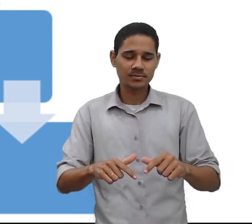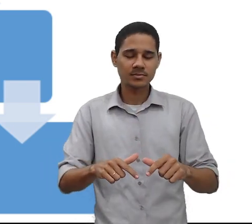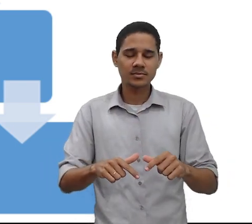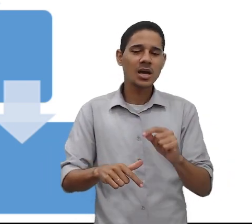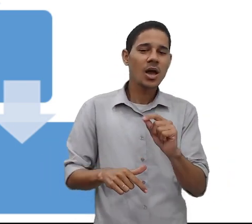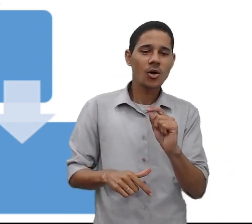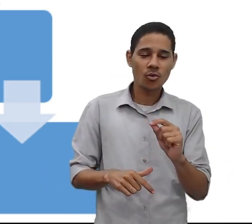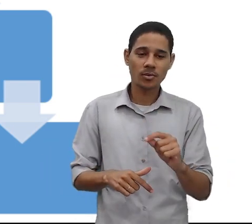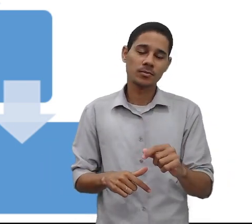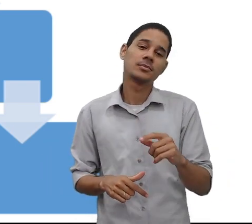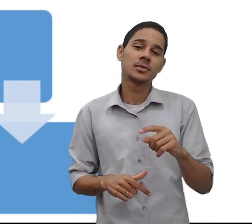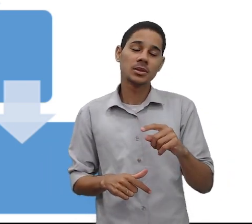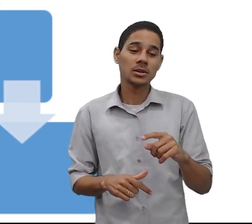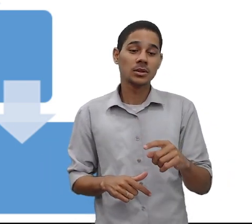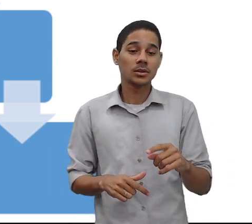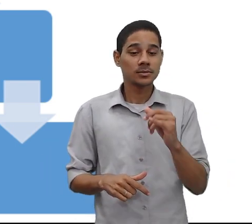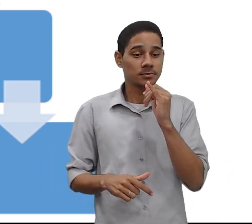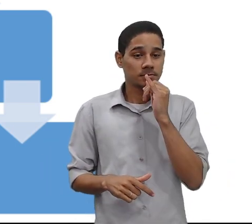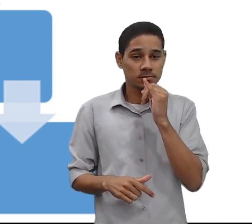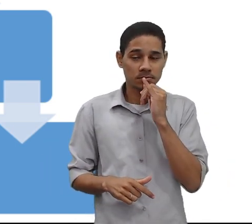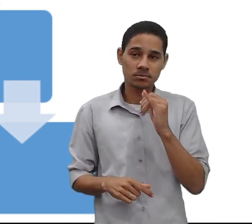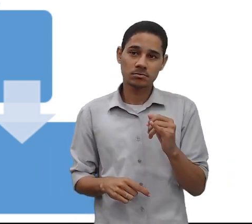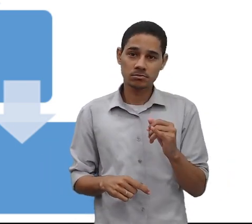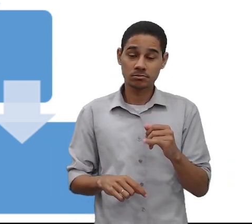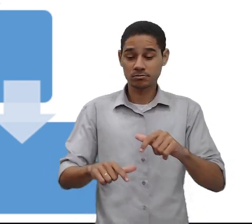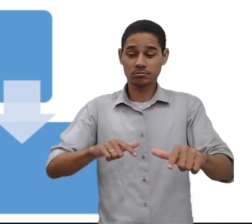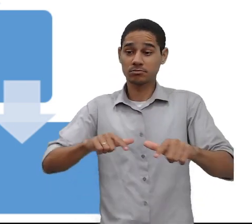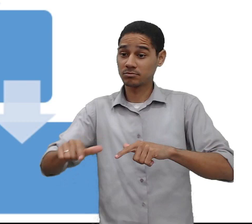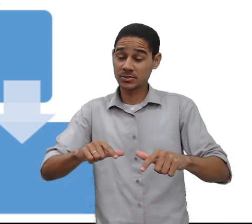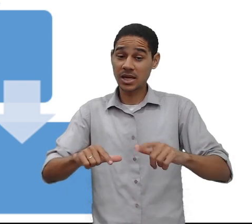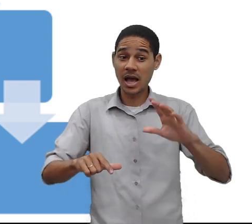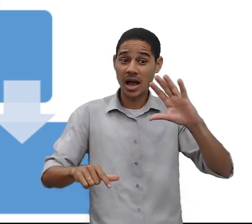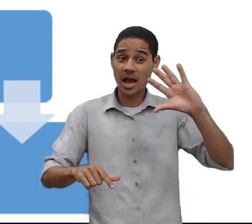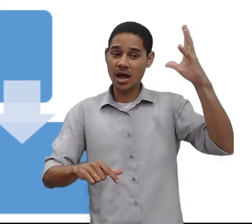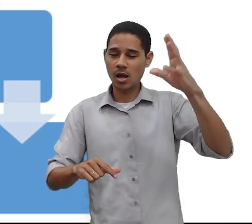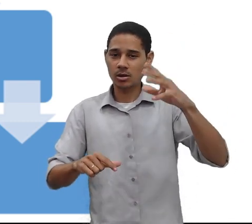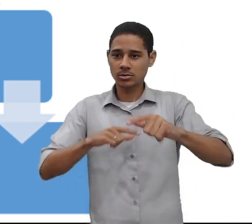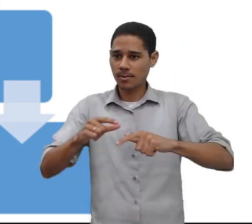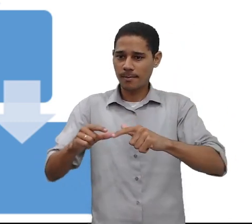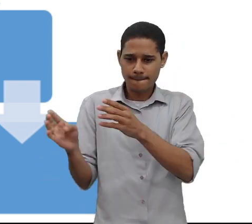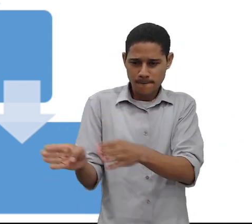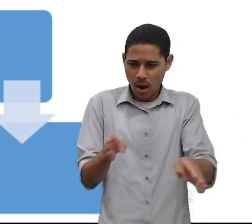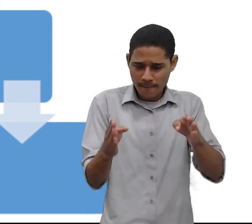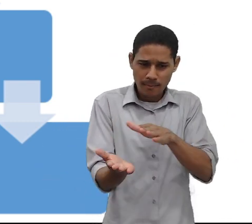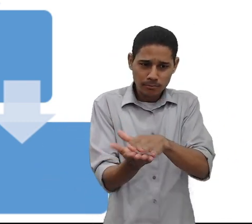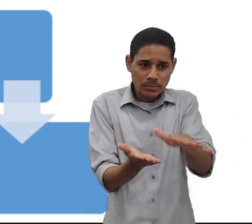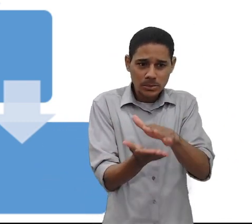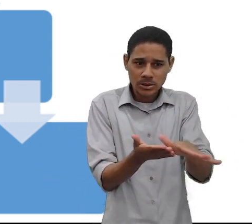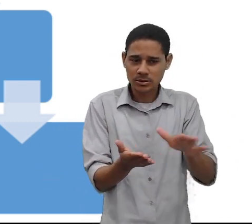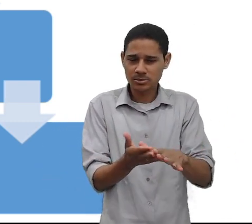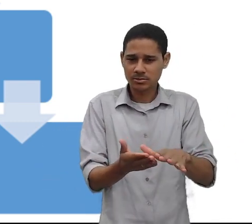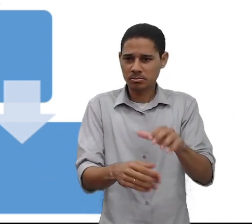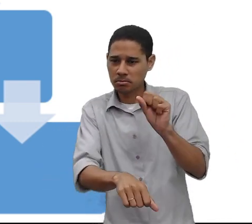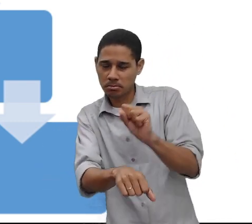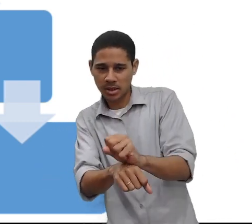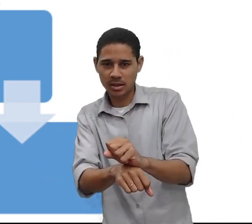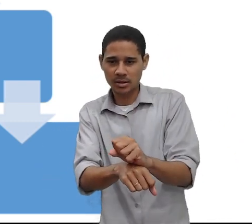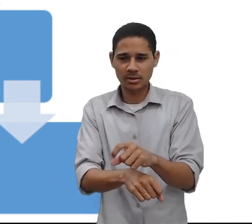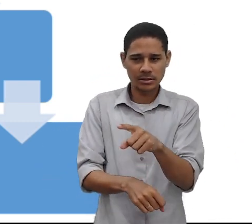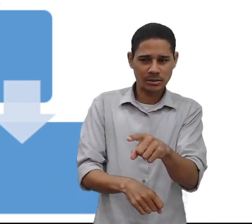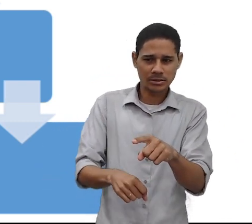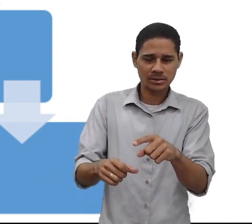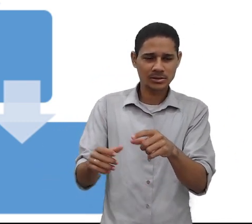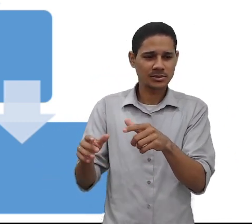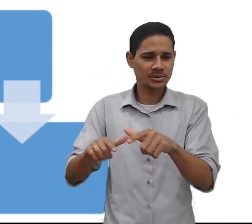é todo acidente que tem ou pode ter impacto na produção, por exemplo, a paralisação de um equipamento.